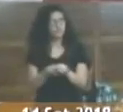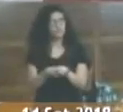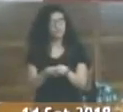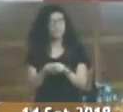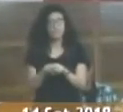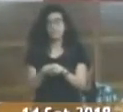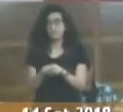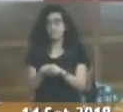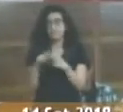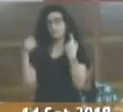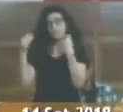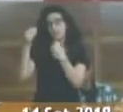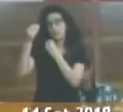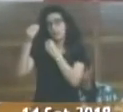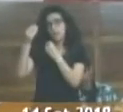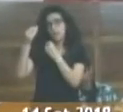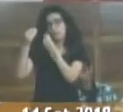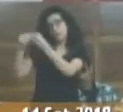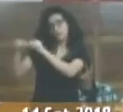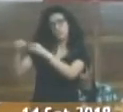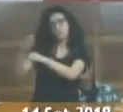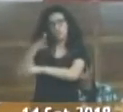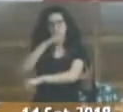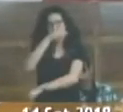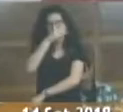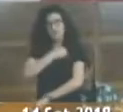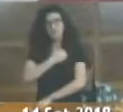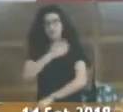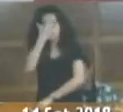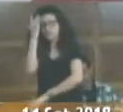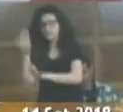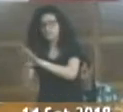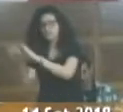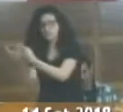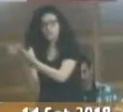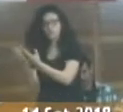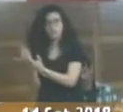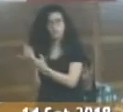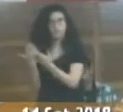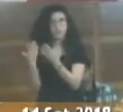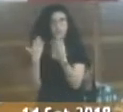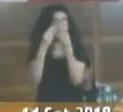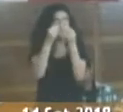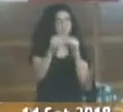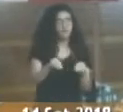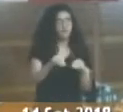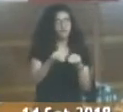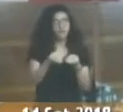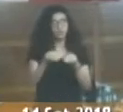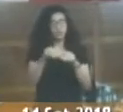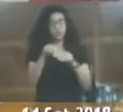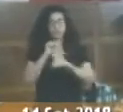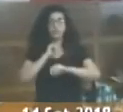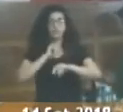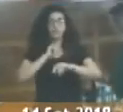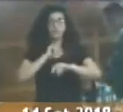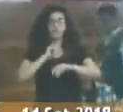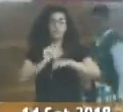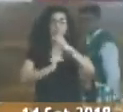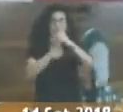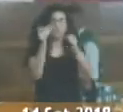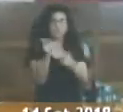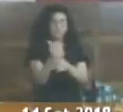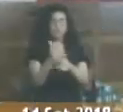engole muito a comunidade, atrapalha, né, no desenvolvimento da cidade, E a questão do turismo e da unidade